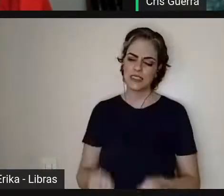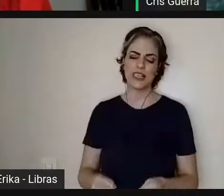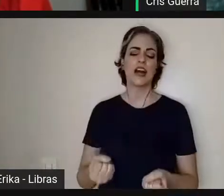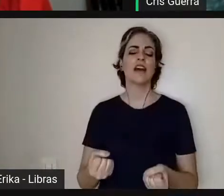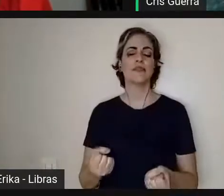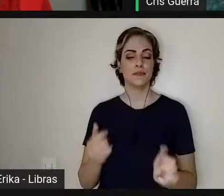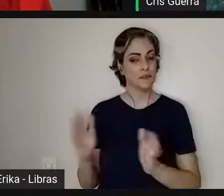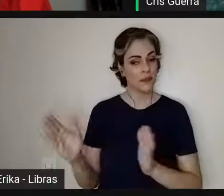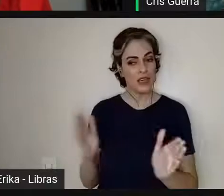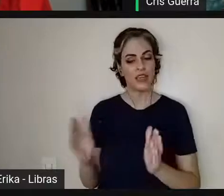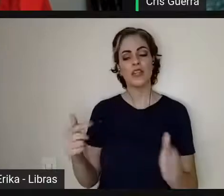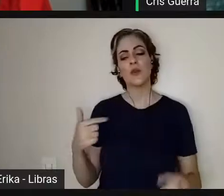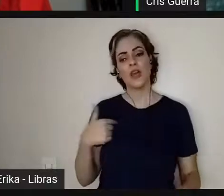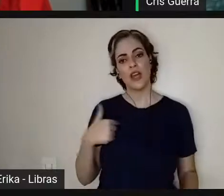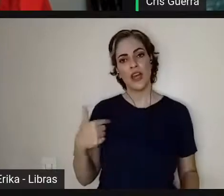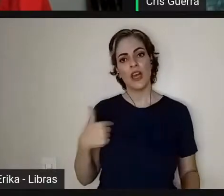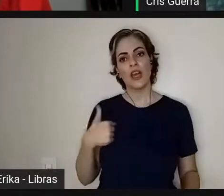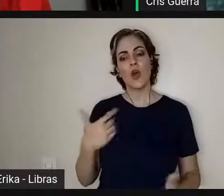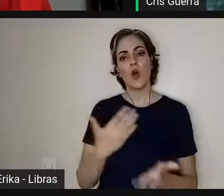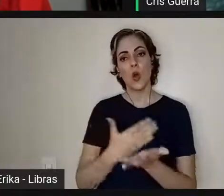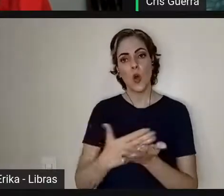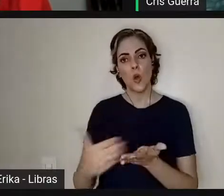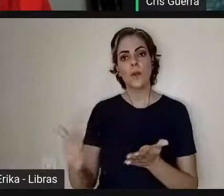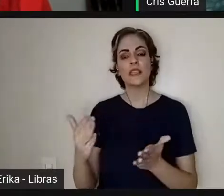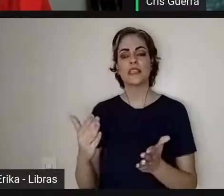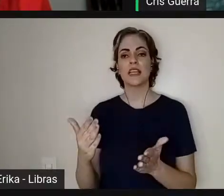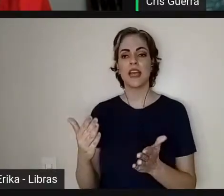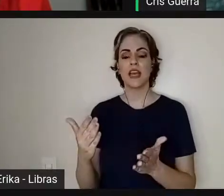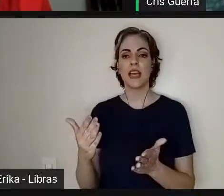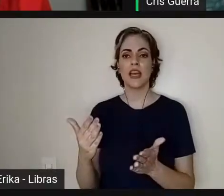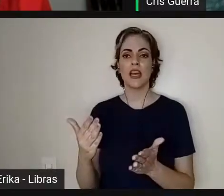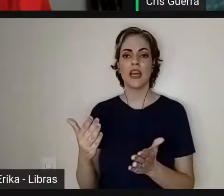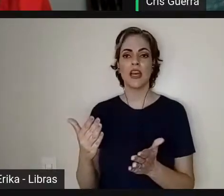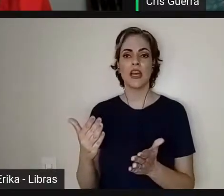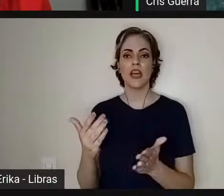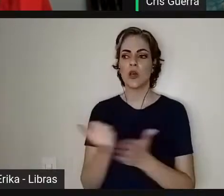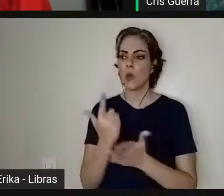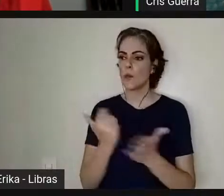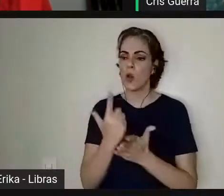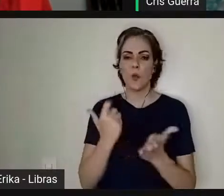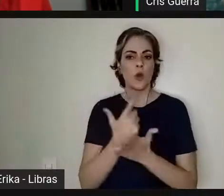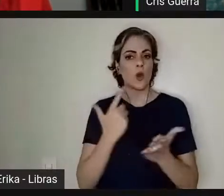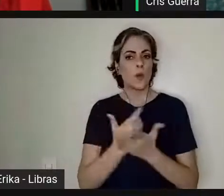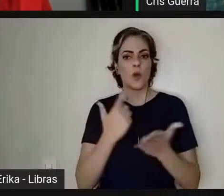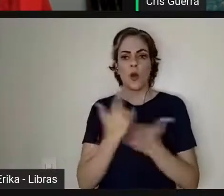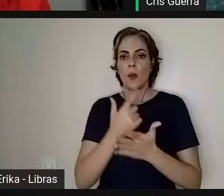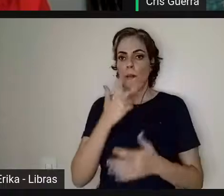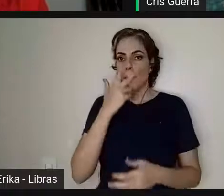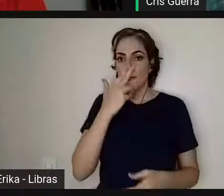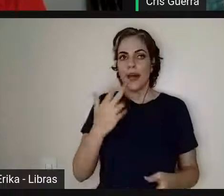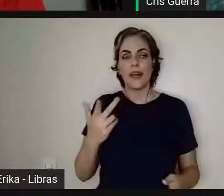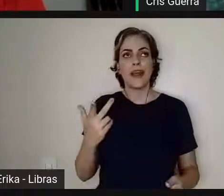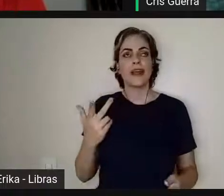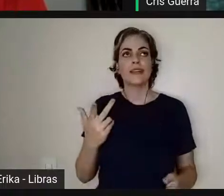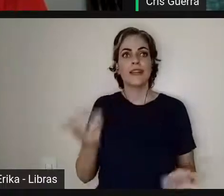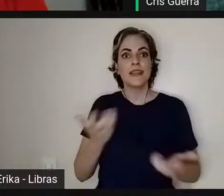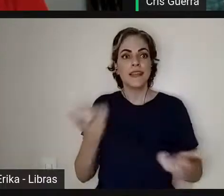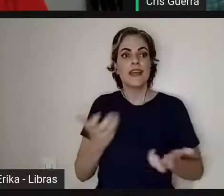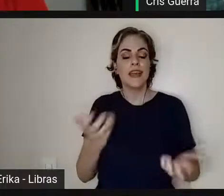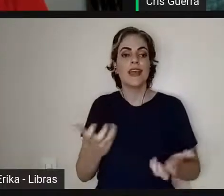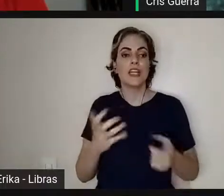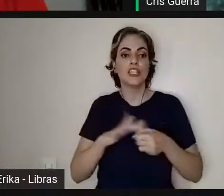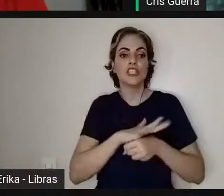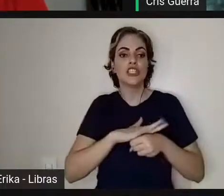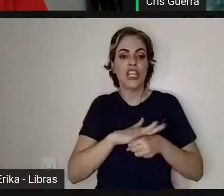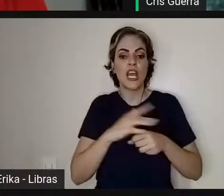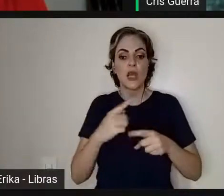época eu até embarquei num consumo compulsivo quando a mamãe morreu, porque eu acho que foi o jeito de tentar, né, tapar um buraco aqui dentro que